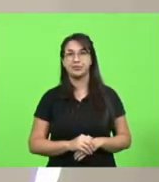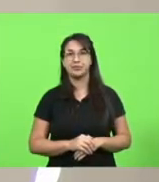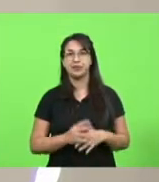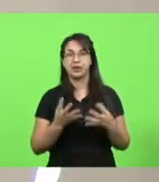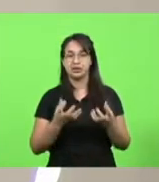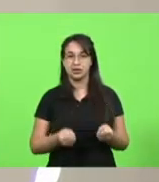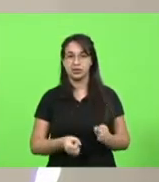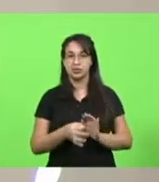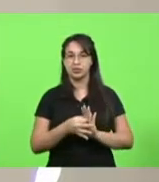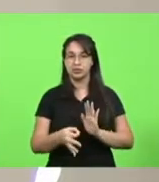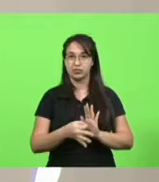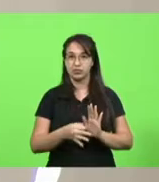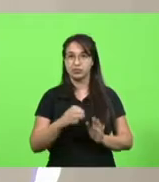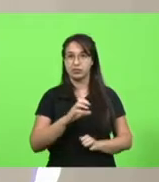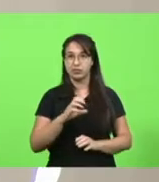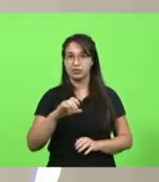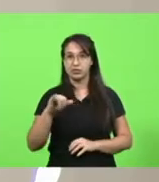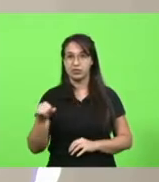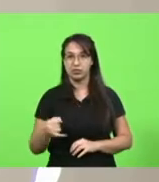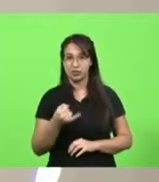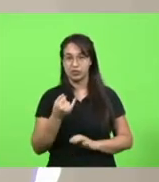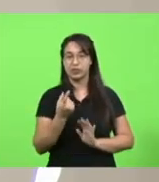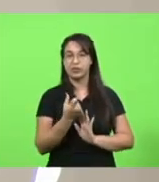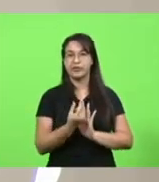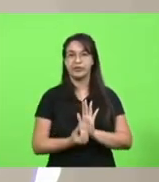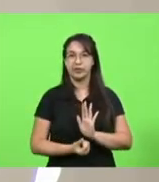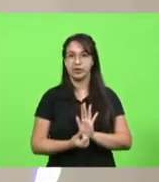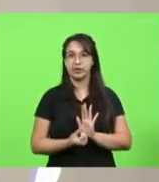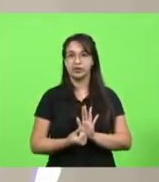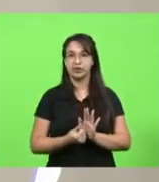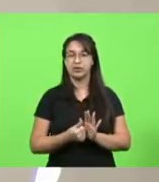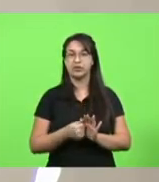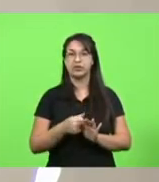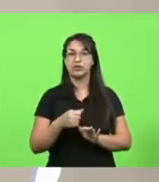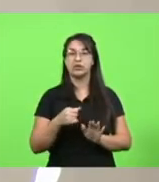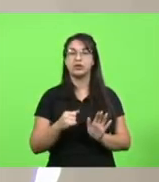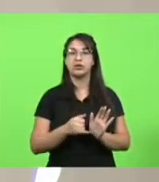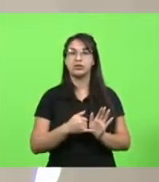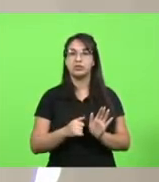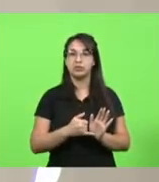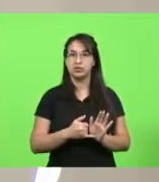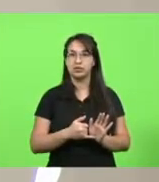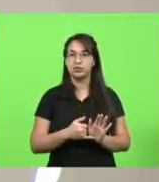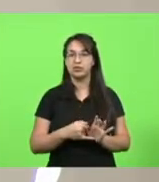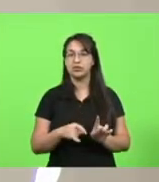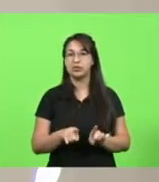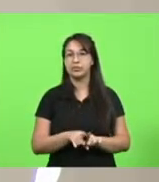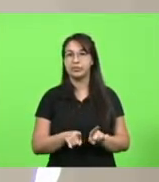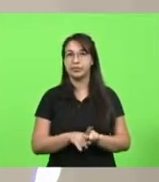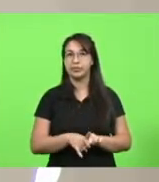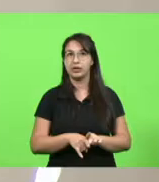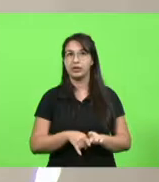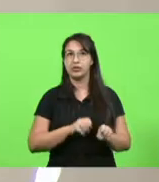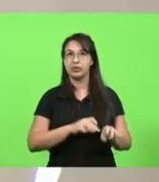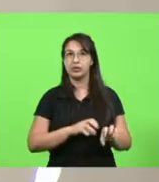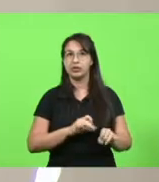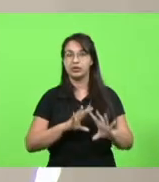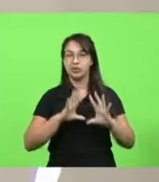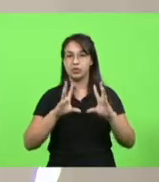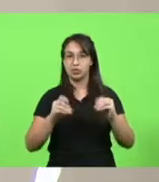de Constituição e Justiça, Finanças e Tributação e Comissão de Educação. Todos de acordo?